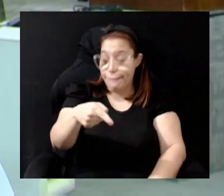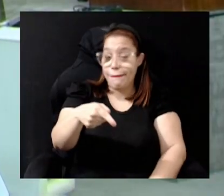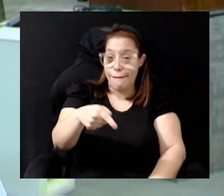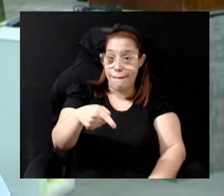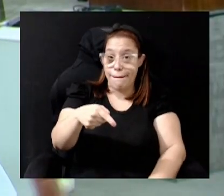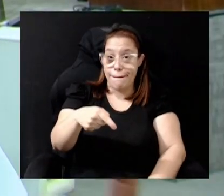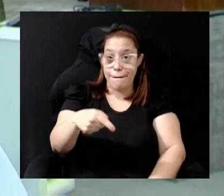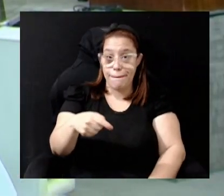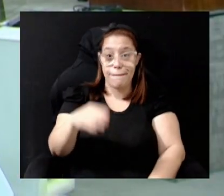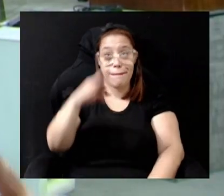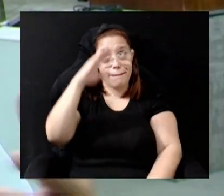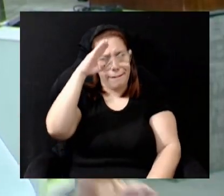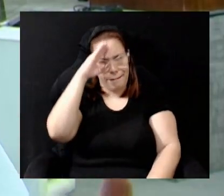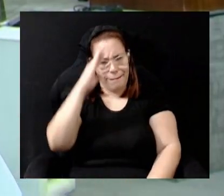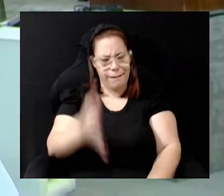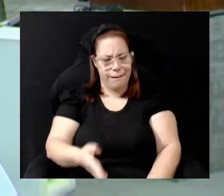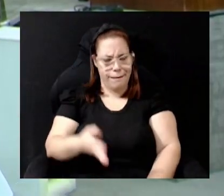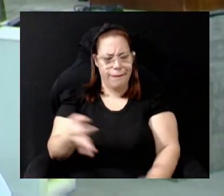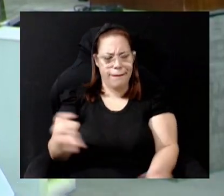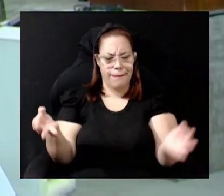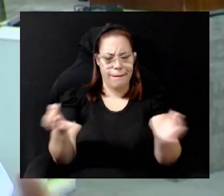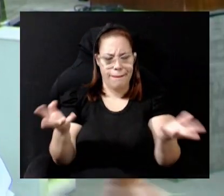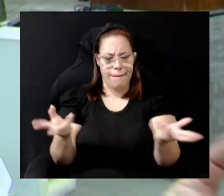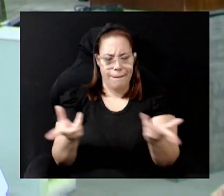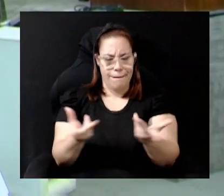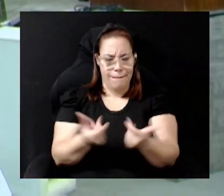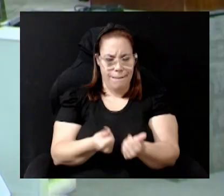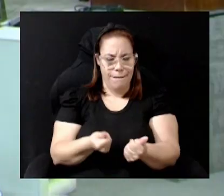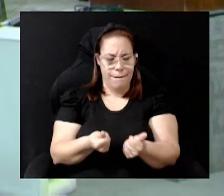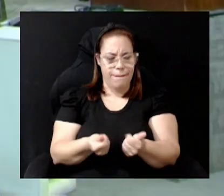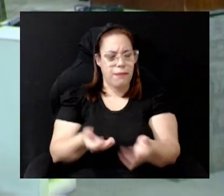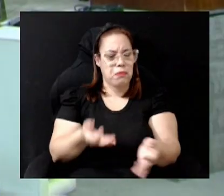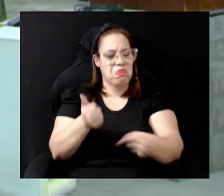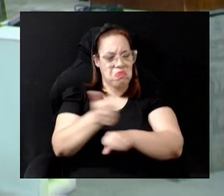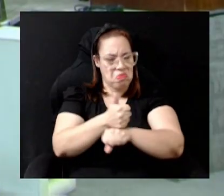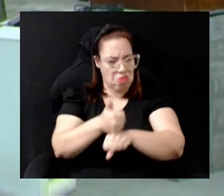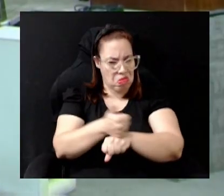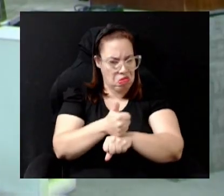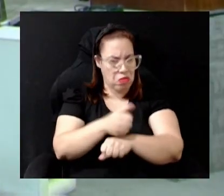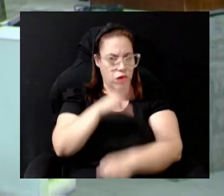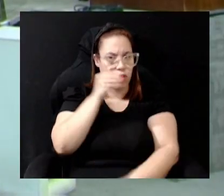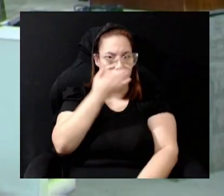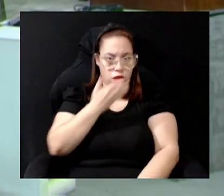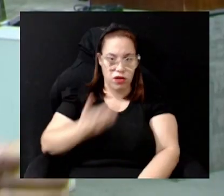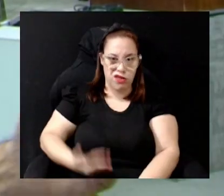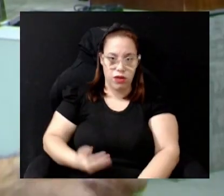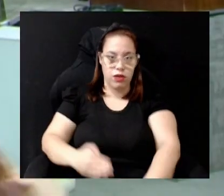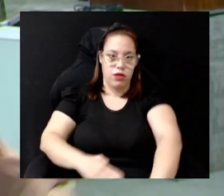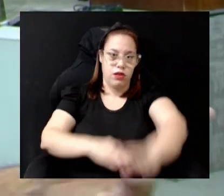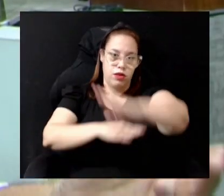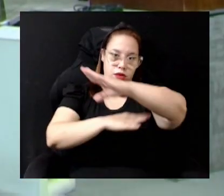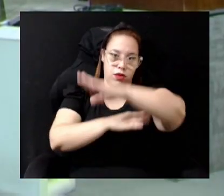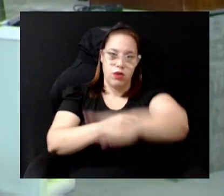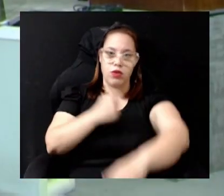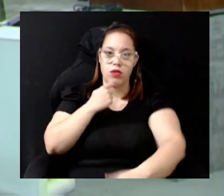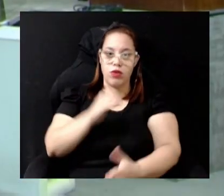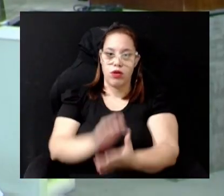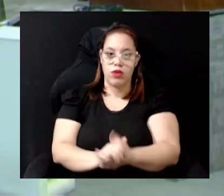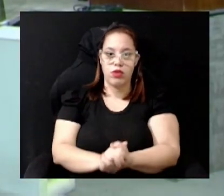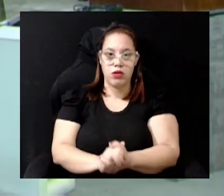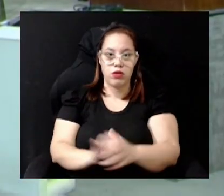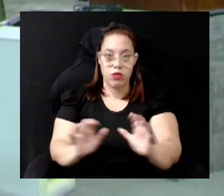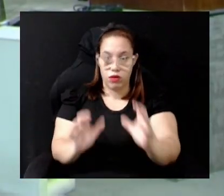da qualidade, da excelência, do profissionalismo dos servidores públicos da Câmara Municipal de Campinas. Então fazer esse evento, esse